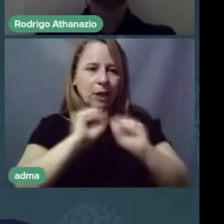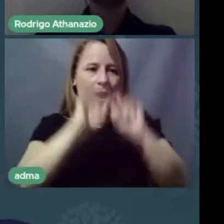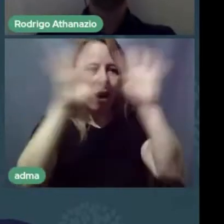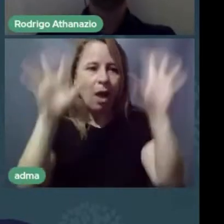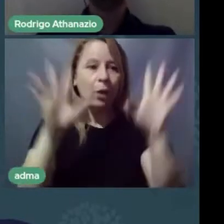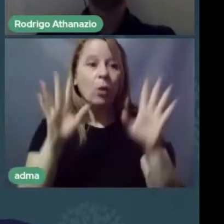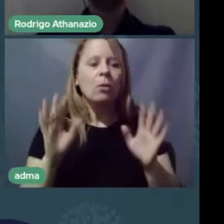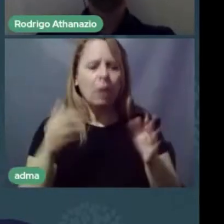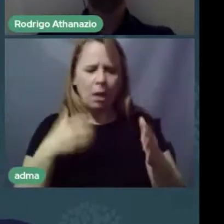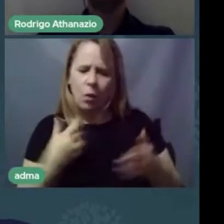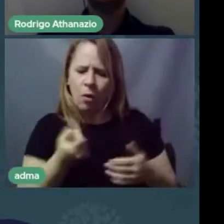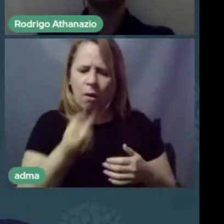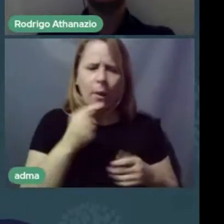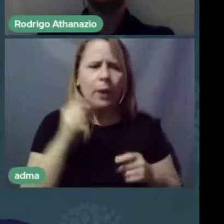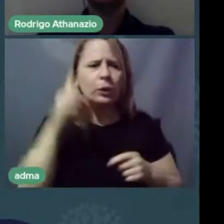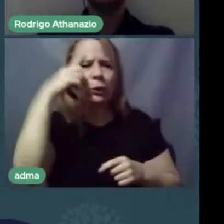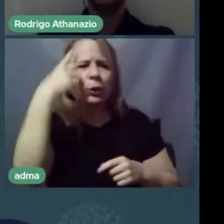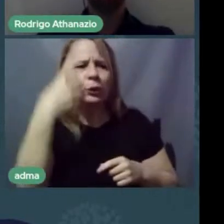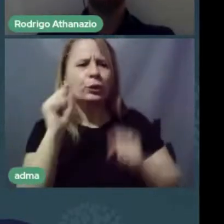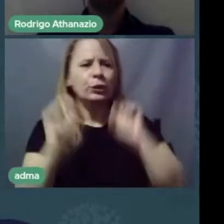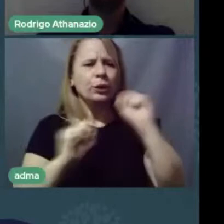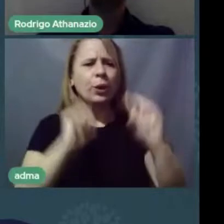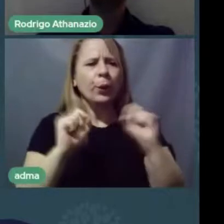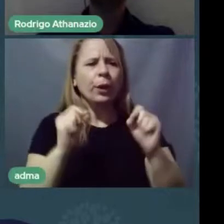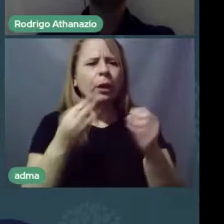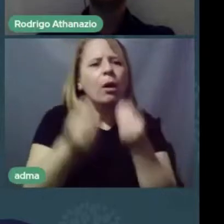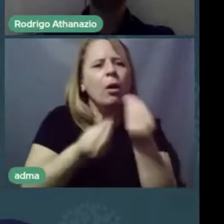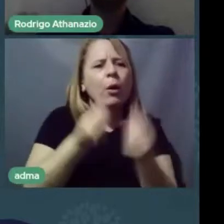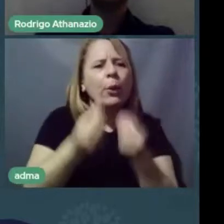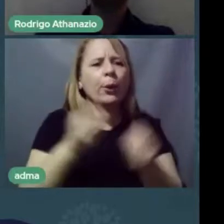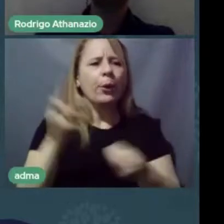ele precisa usar todo dia e como ele deve usar esse remédio,